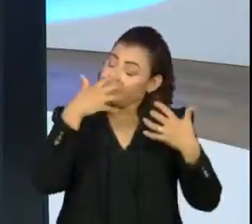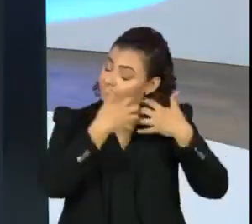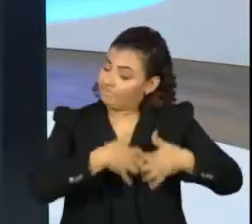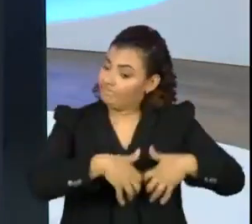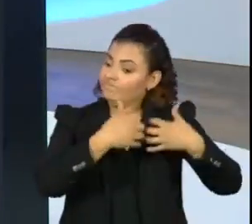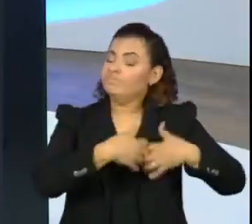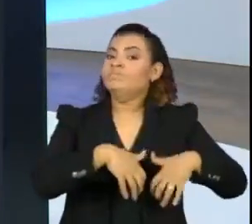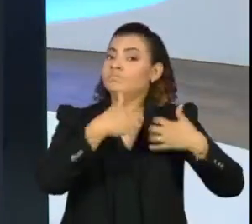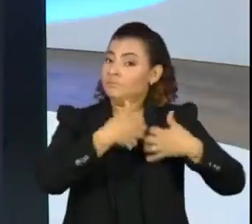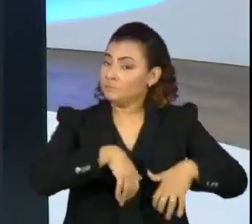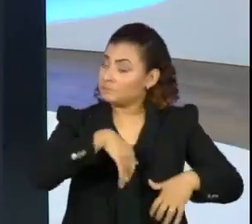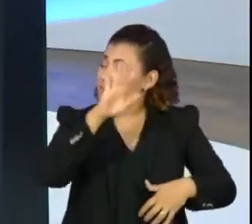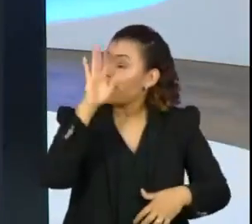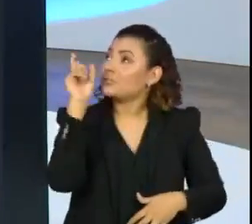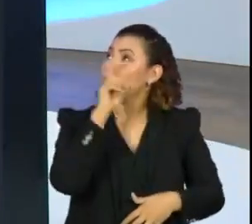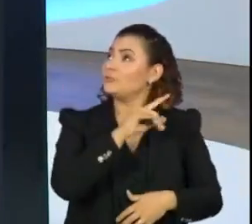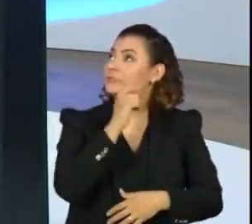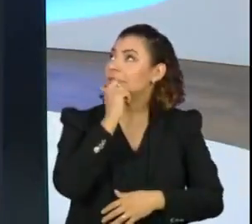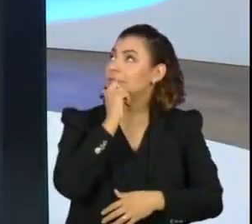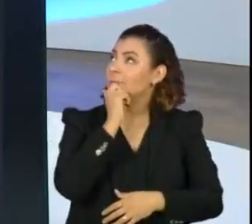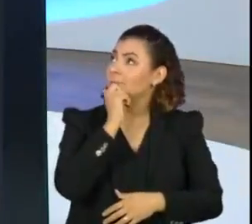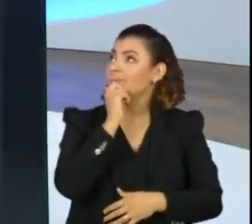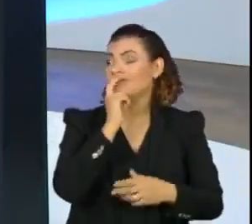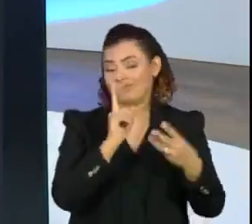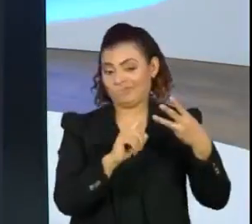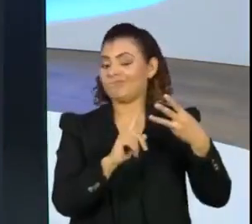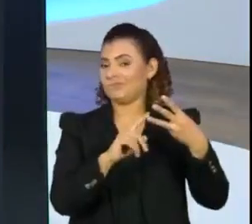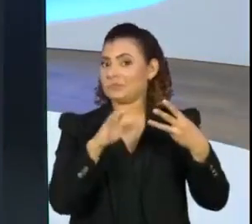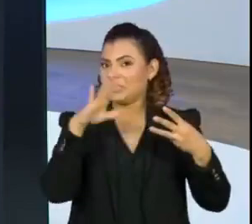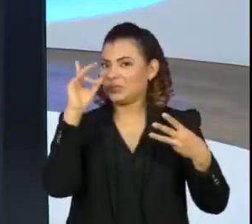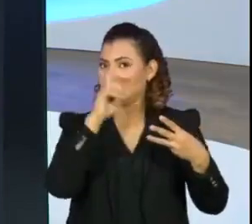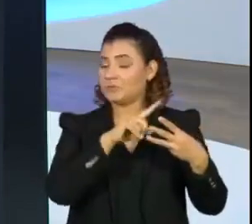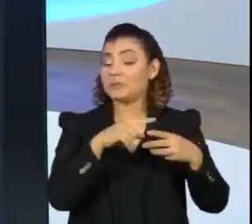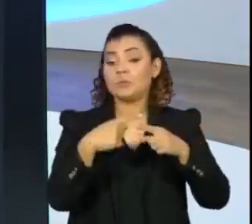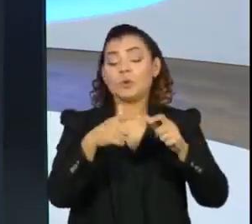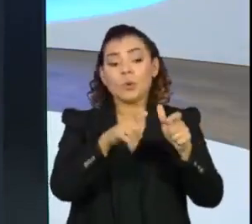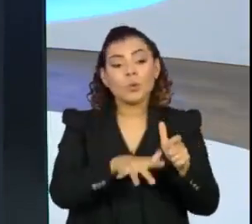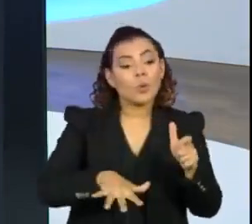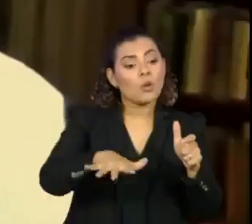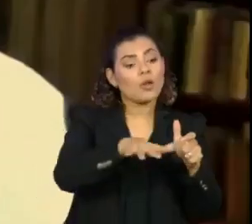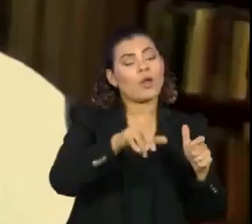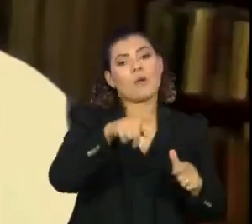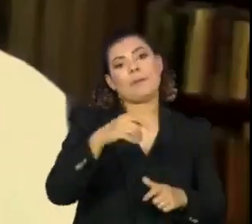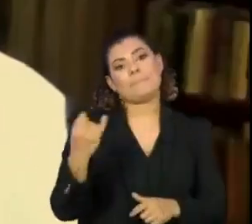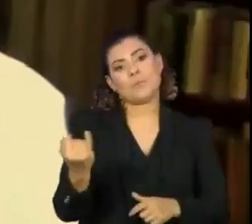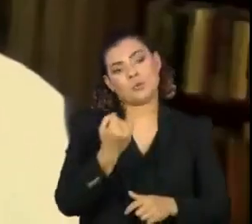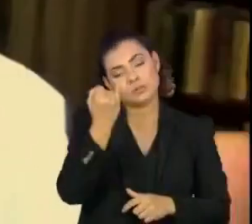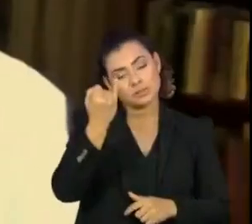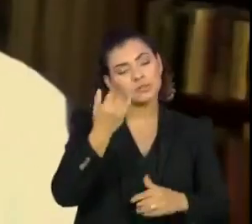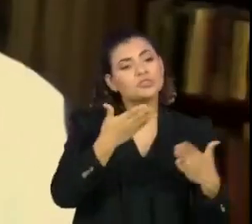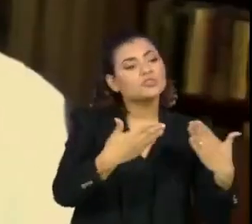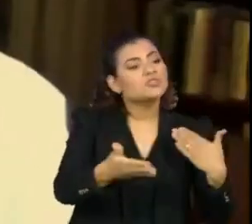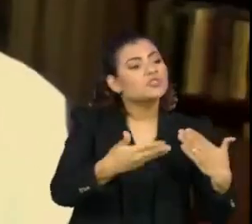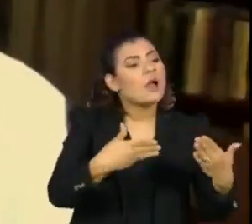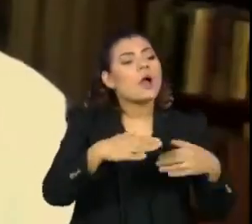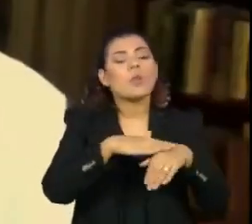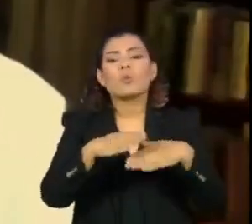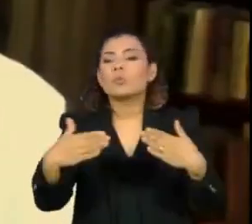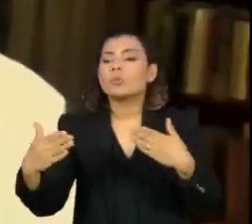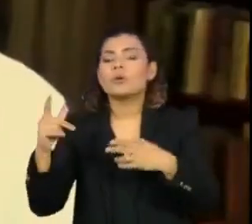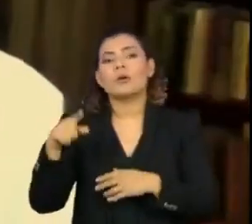complexo, mas talvez é uma forma de ver que o local é muito importante e o diálogo entre o local